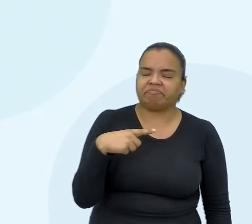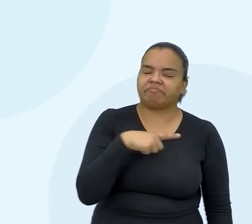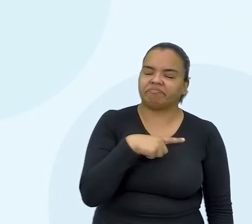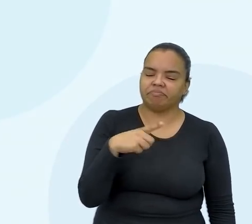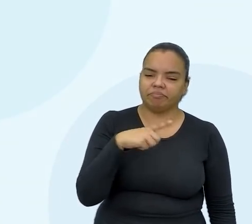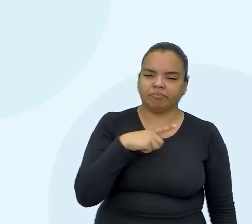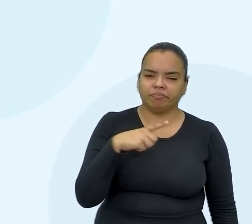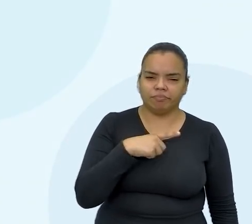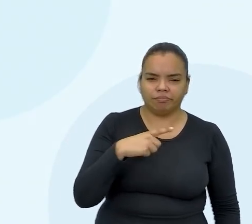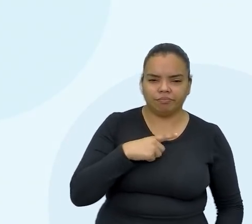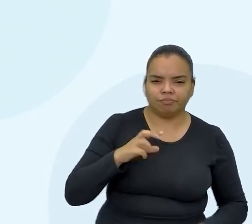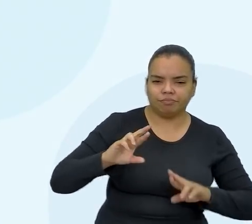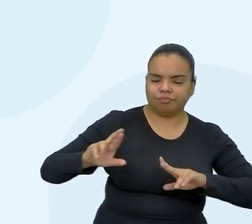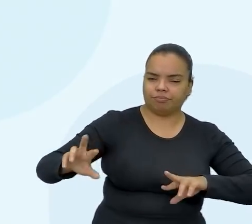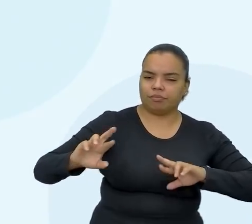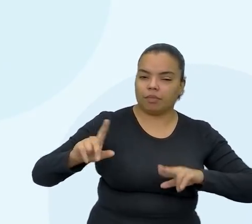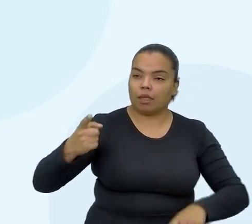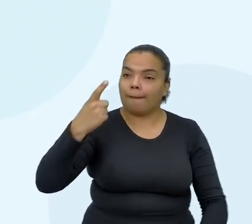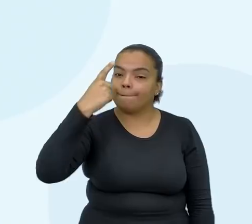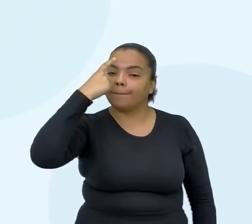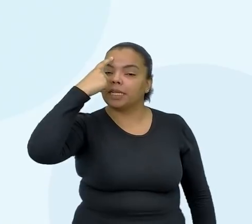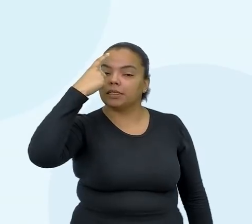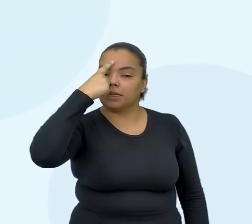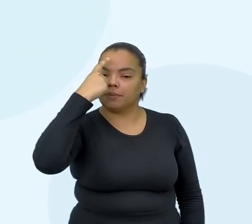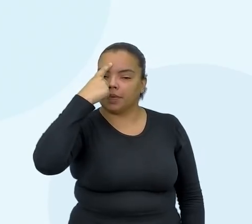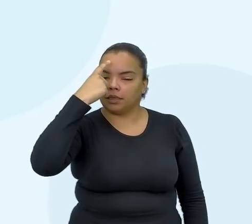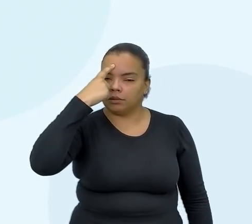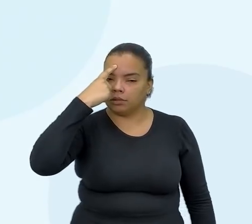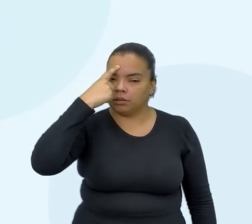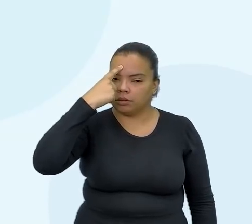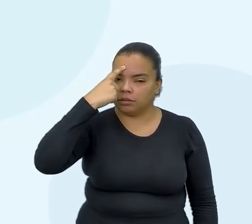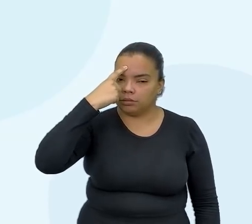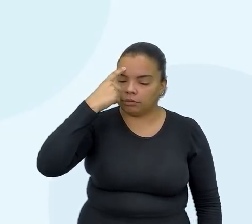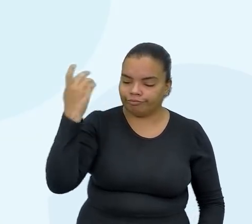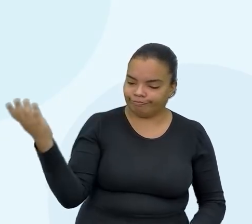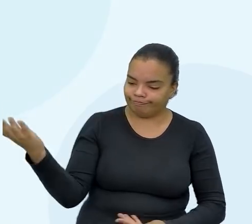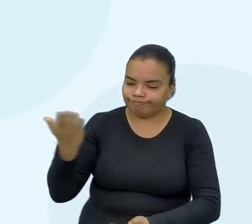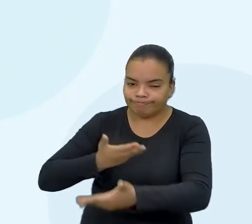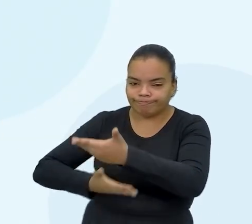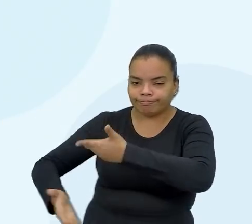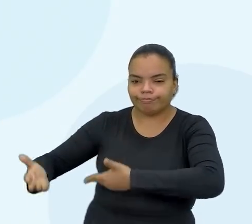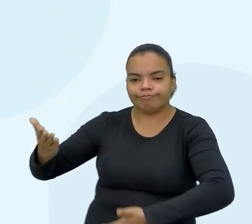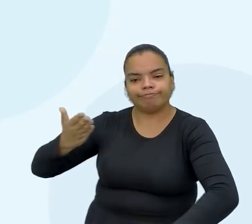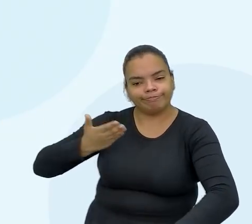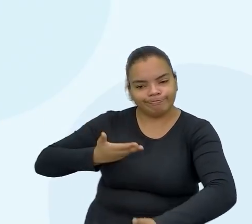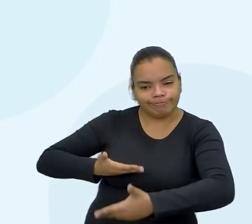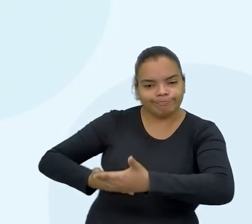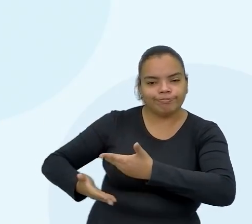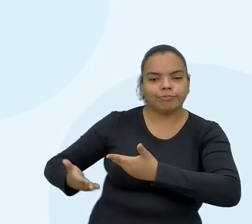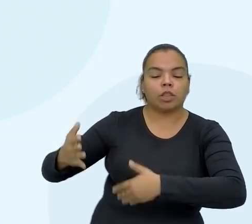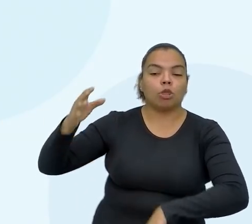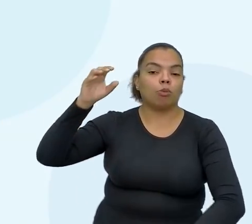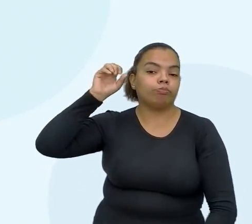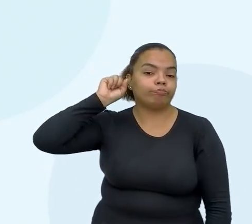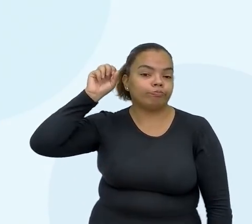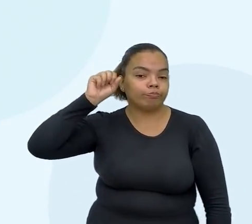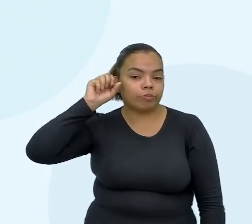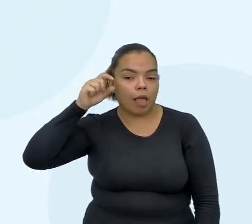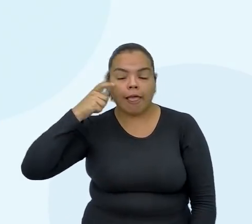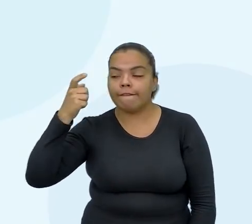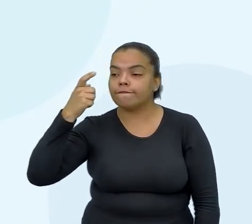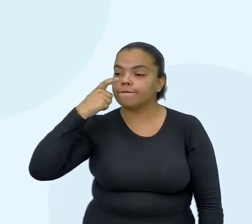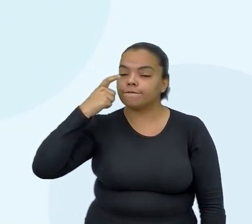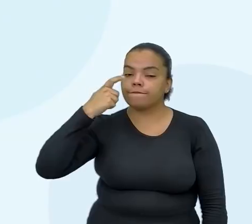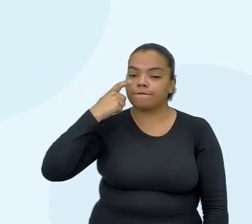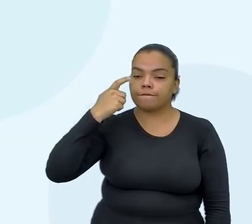diferentes pontos de vista, e aí gera-se uma situação empática, na acolhida, no ouvir, né? No